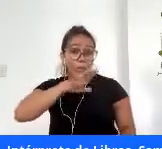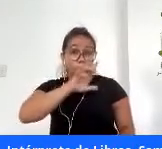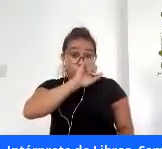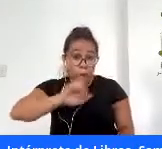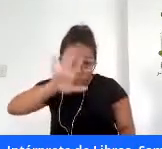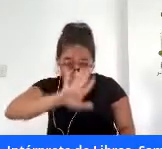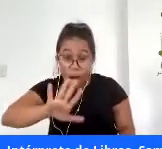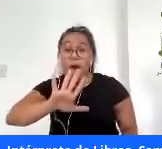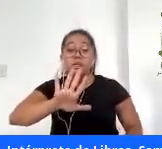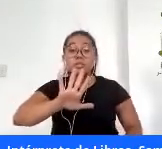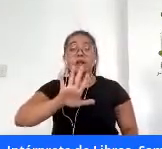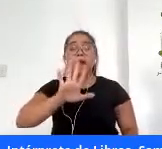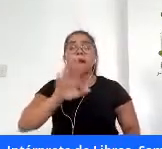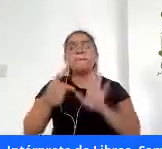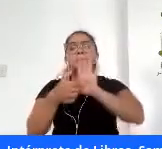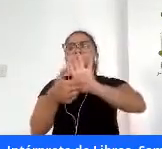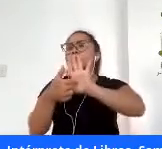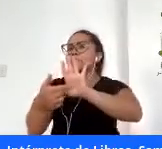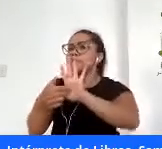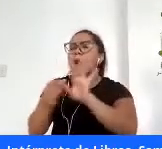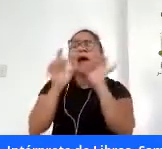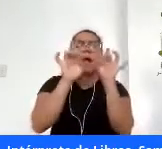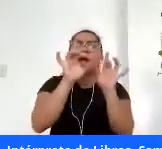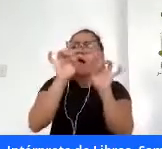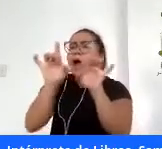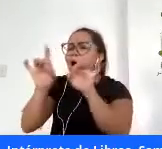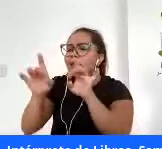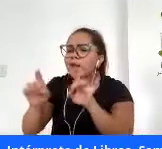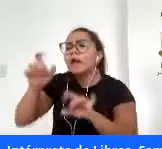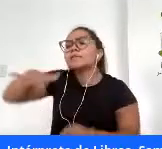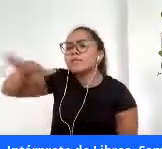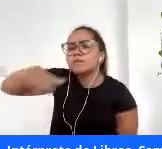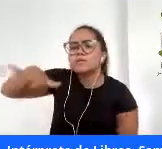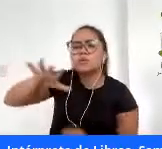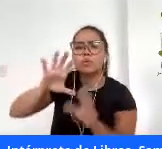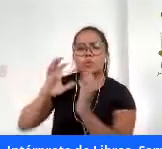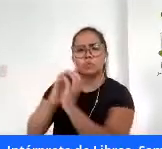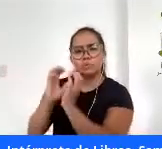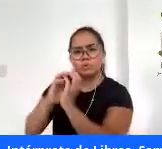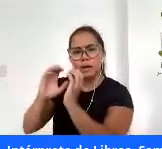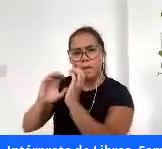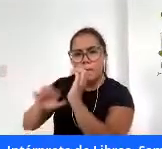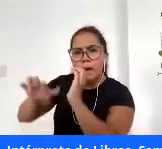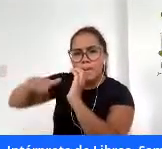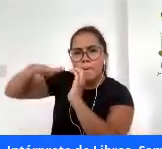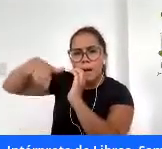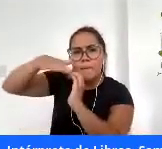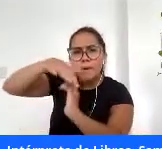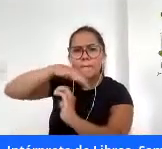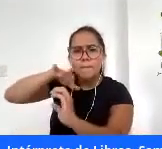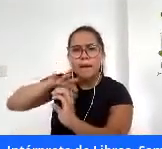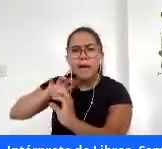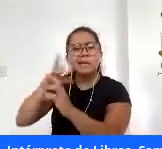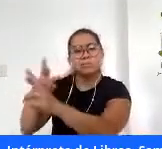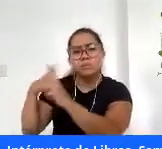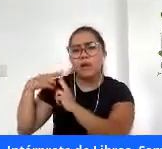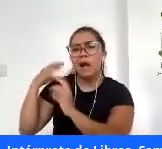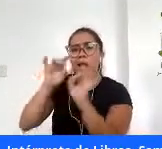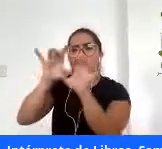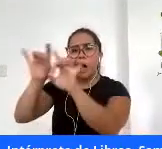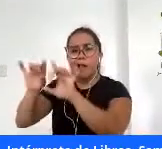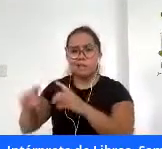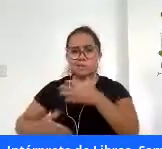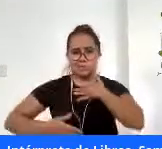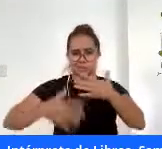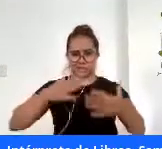né? Mostrando justamente cada um desses setores do cérebro responsável por cada um desses sentidos do corpo. É